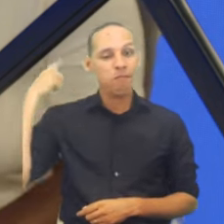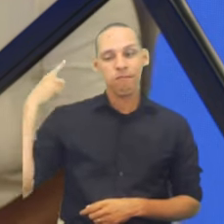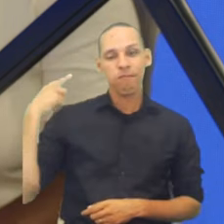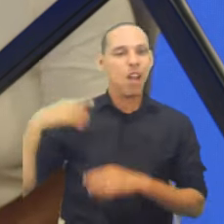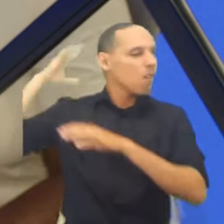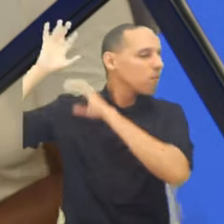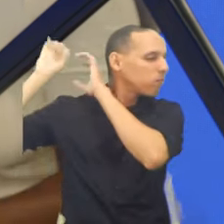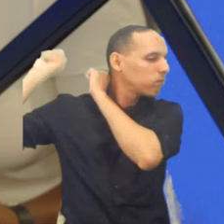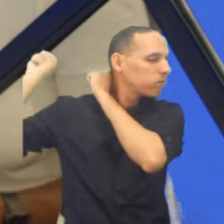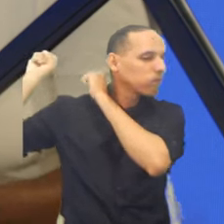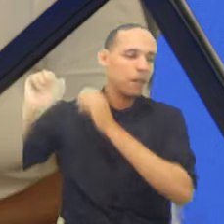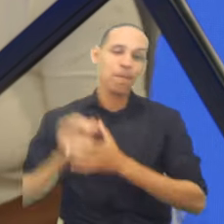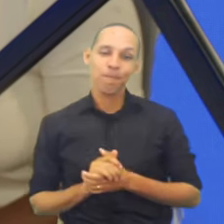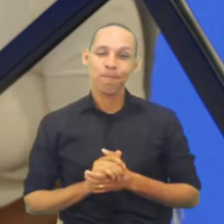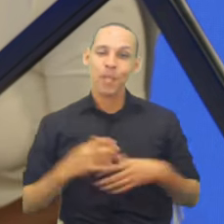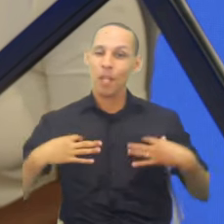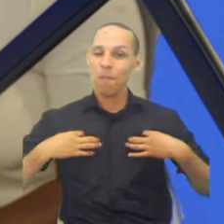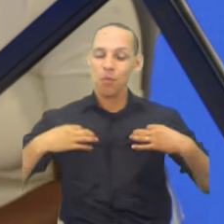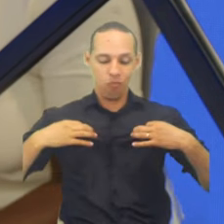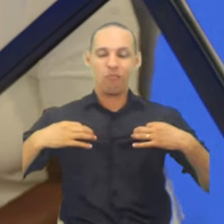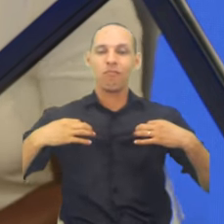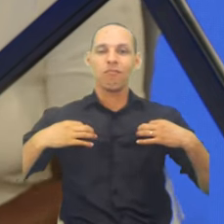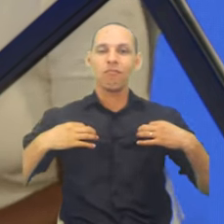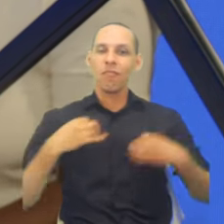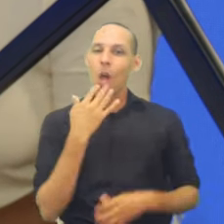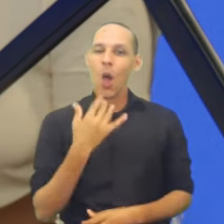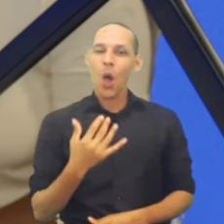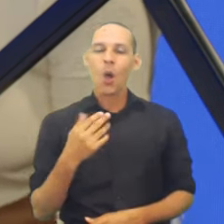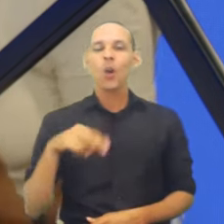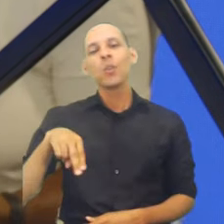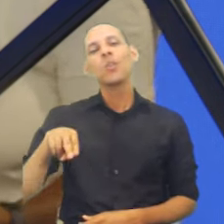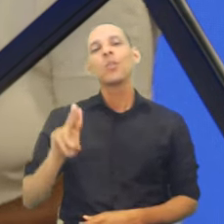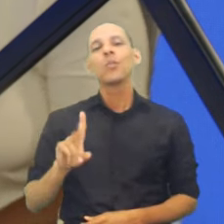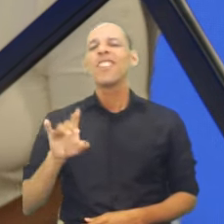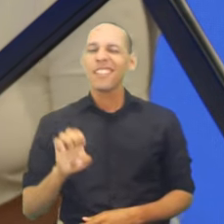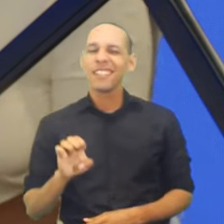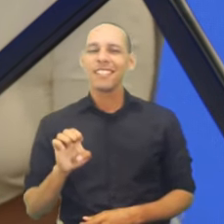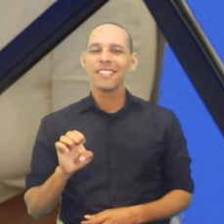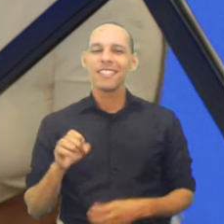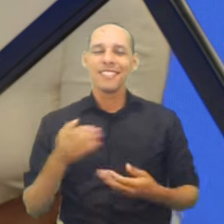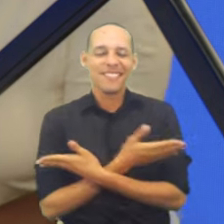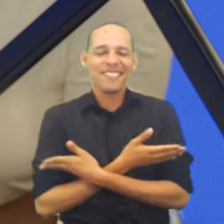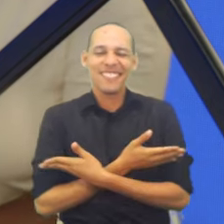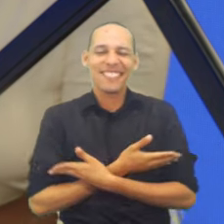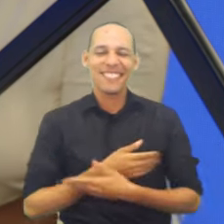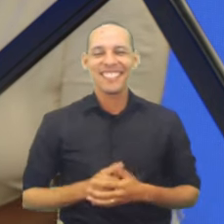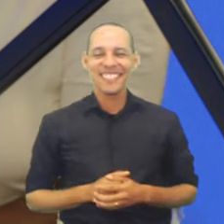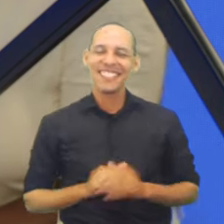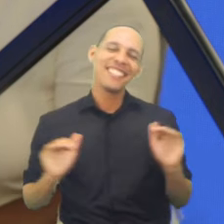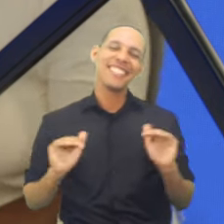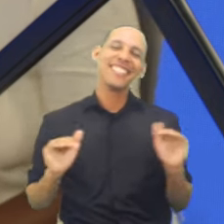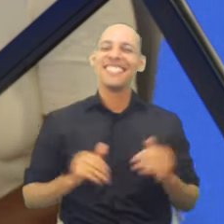rabo de cavalo tô usando uma camisa cor nude eh bem fechadinha era